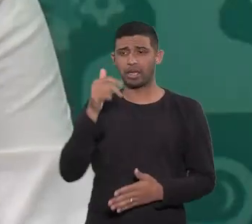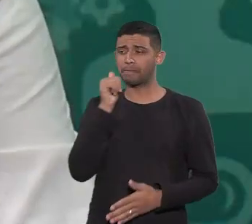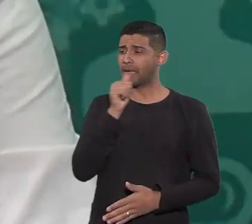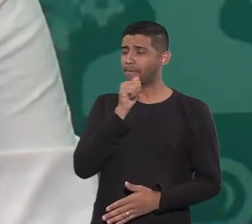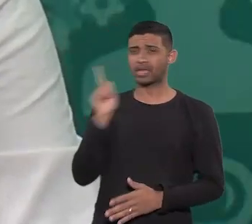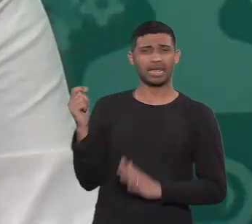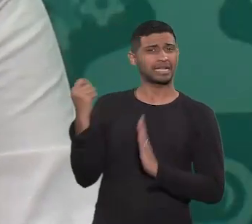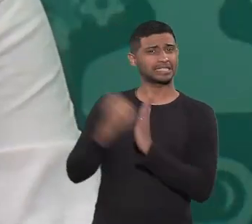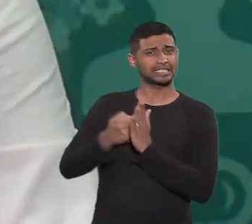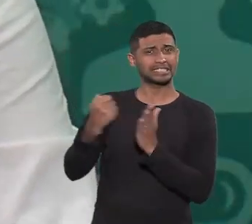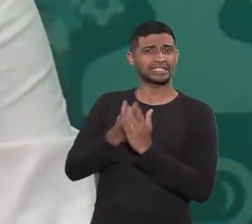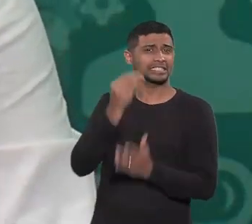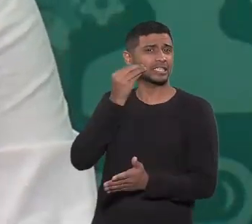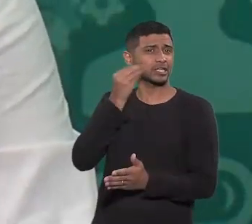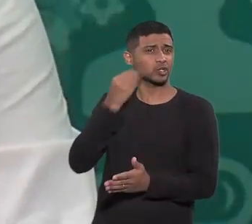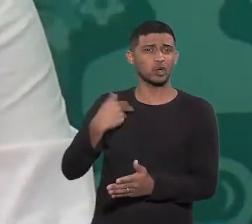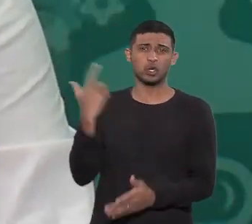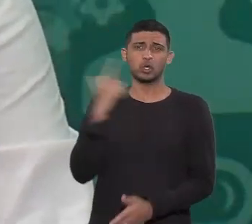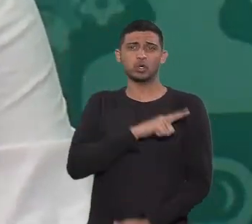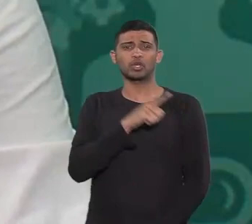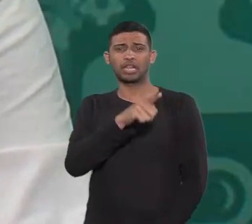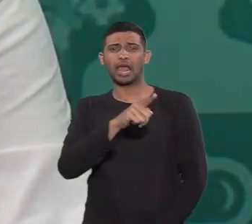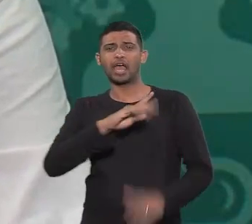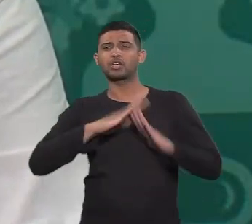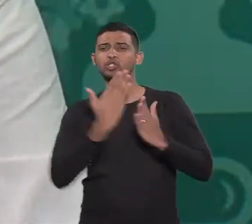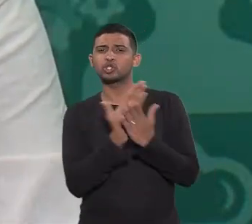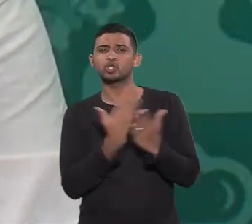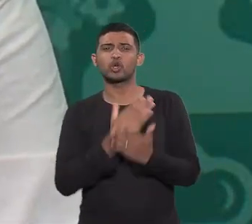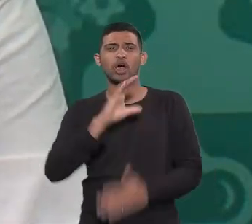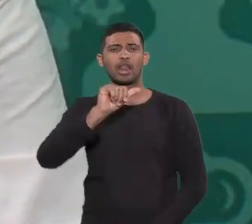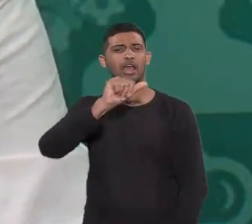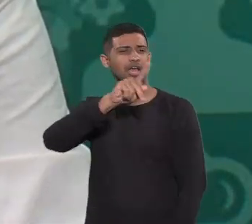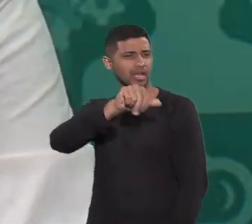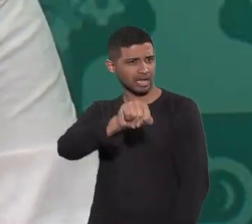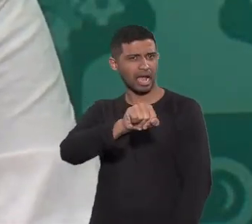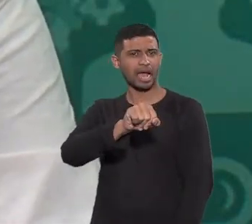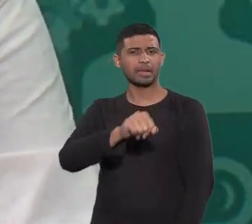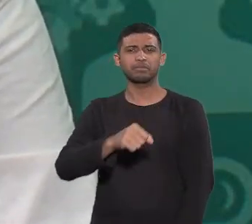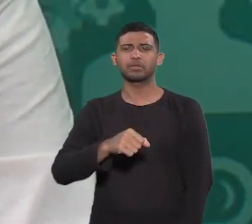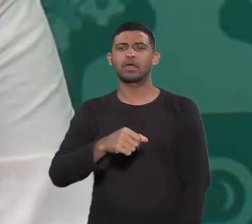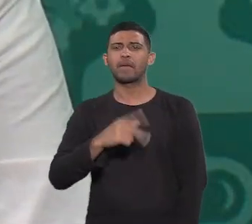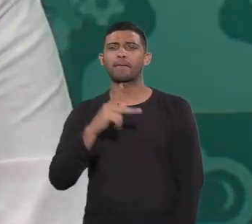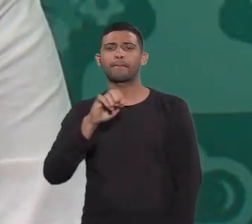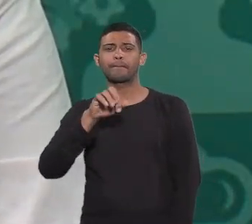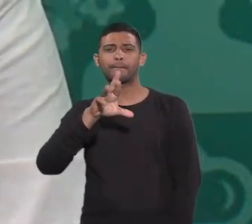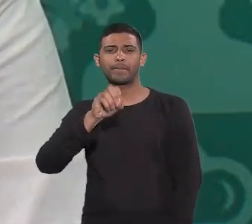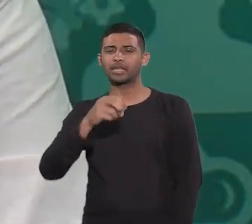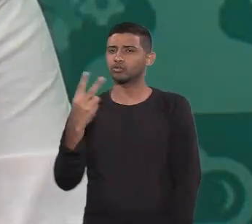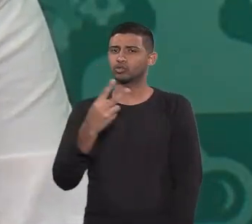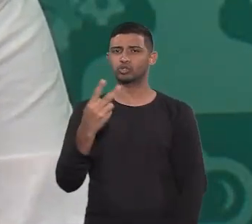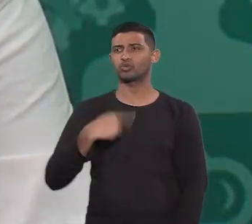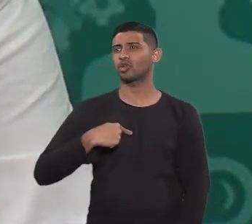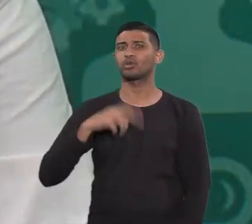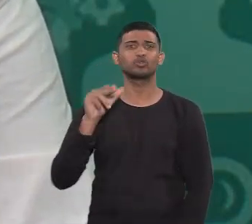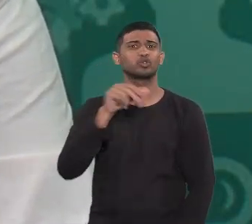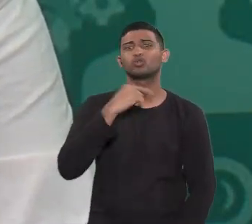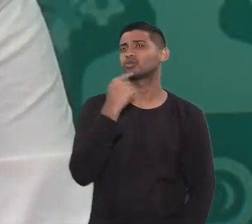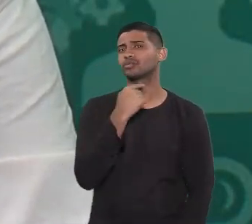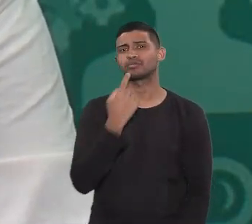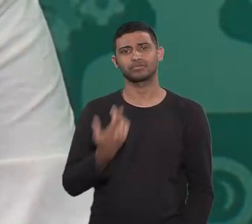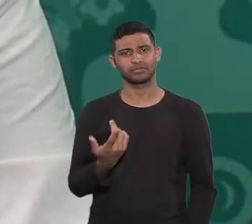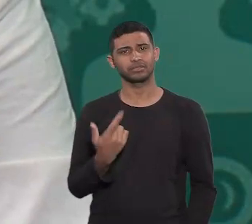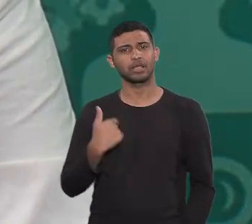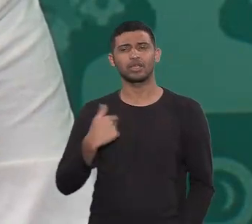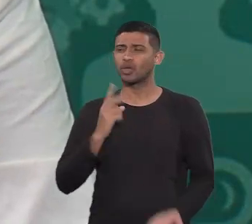sequer... Minha mãe tentou a vida toda que eu entrasse em escolas como CAPES, Colégio de Aplicações, Pedro II, mas muito longe nunca entrei em nenhuma delas.